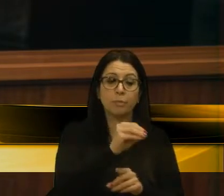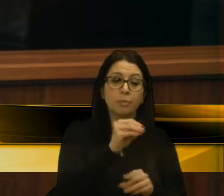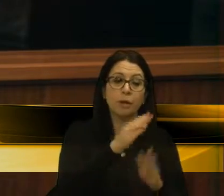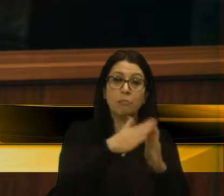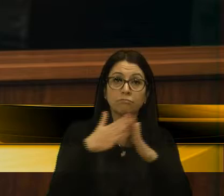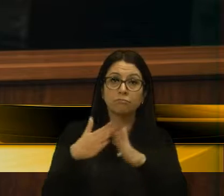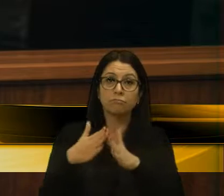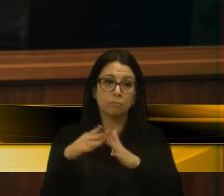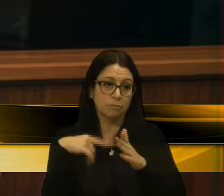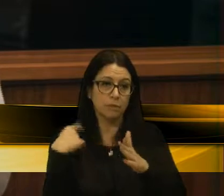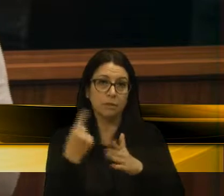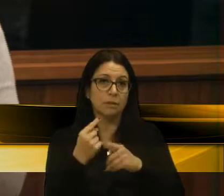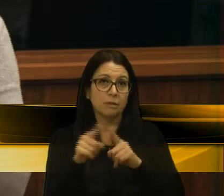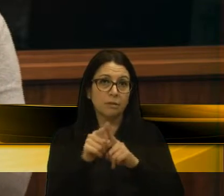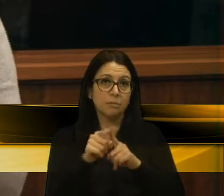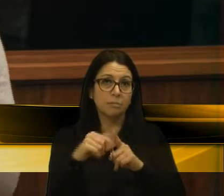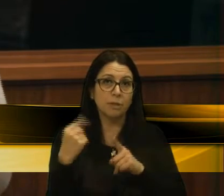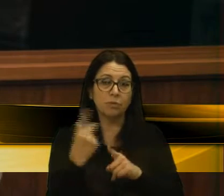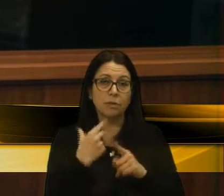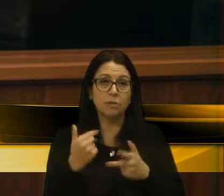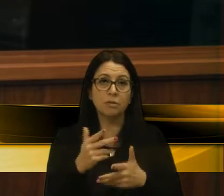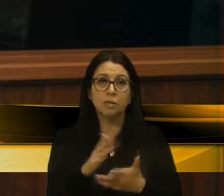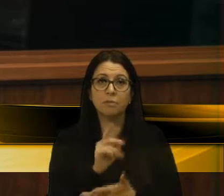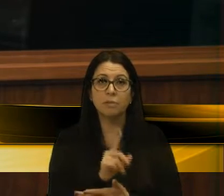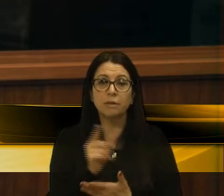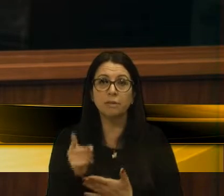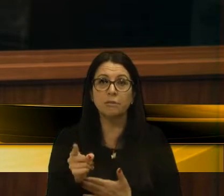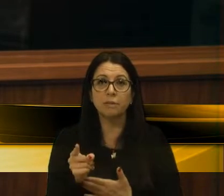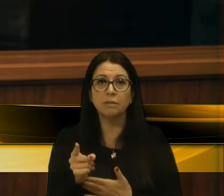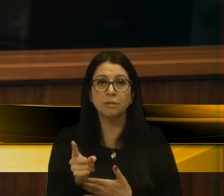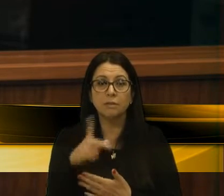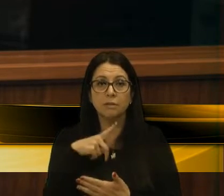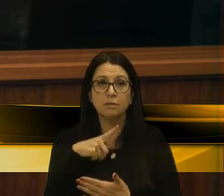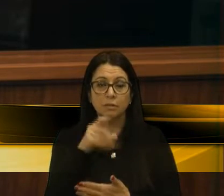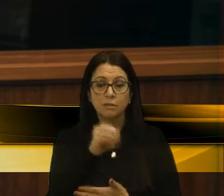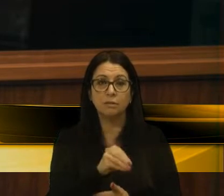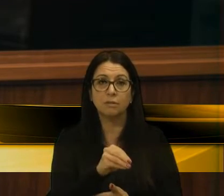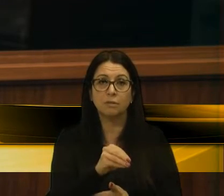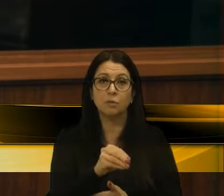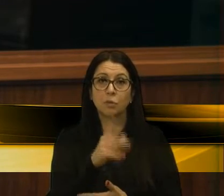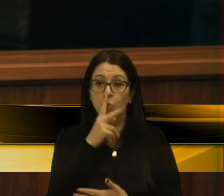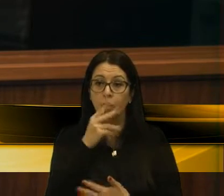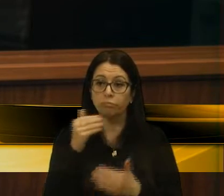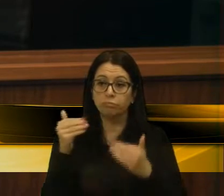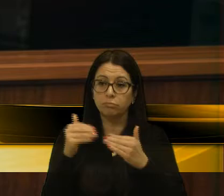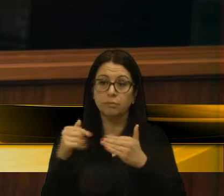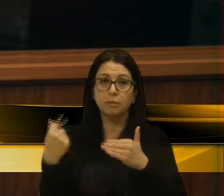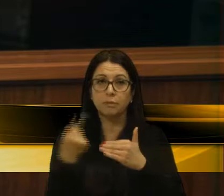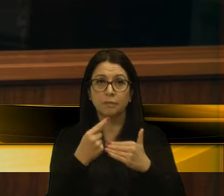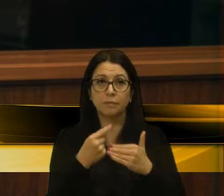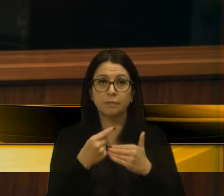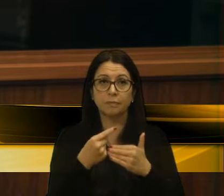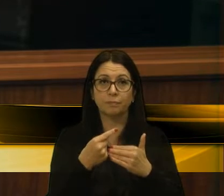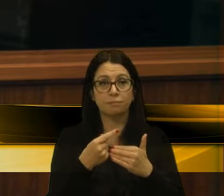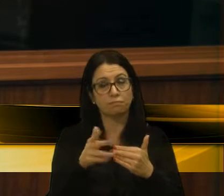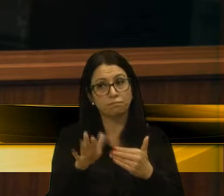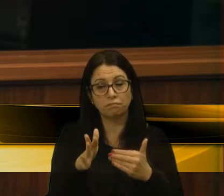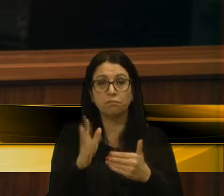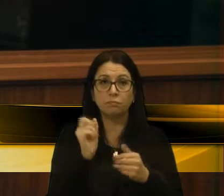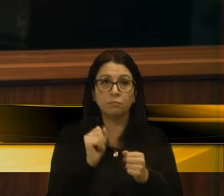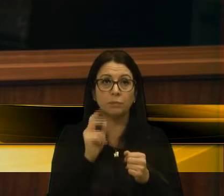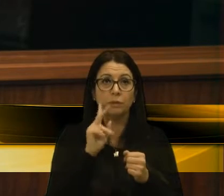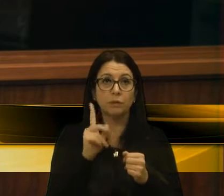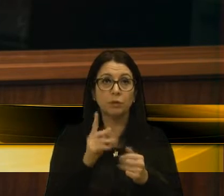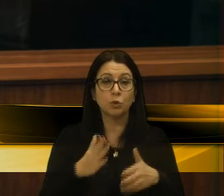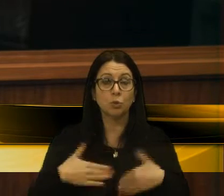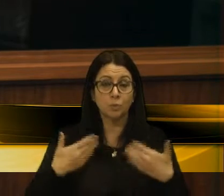né, moradia, a gente sabe que tem que ter todo um complemento. E ainda a gente coloca como parâmetros, e aí são parâmetros talvez que possam